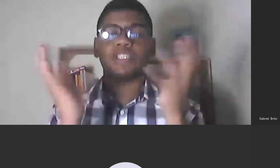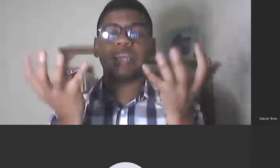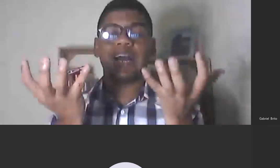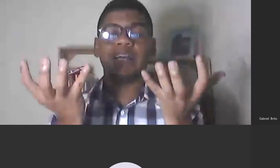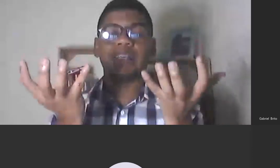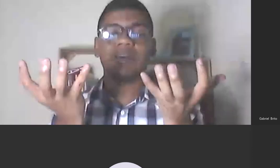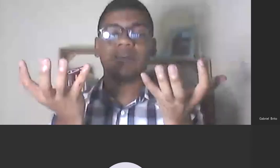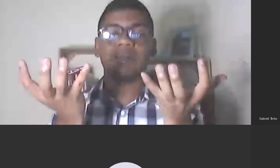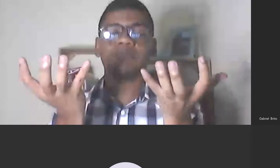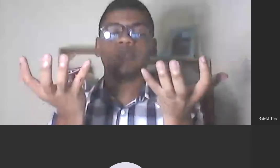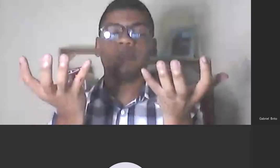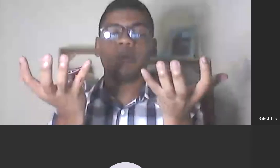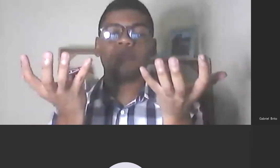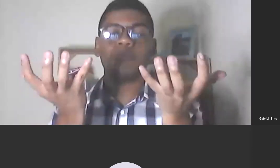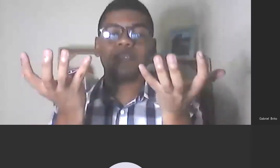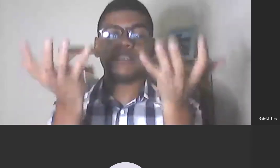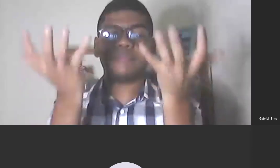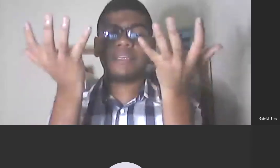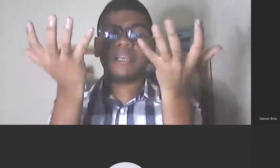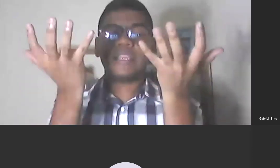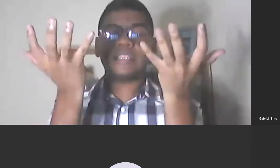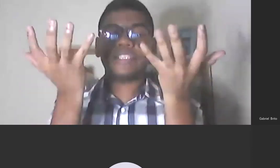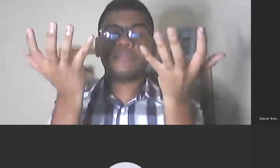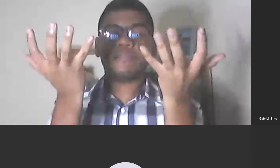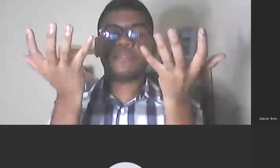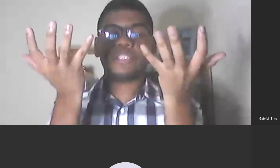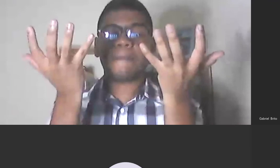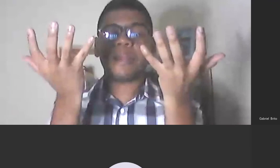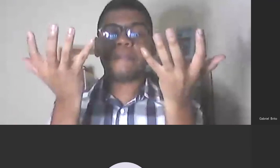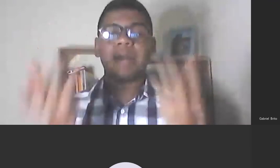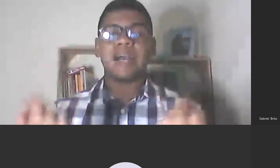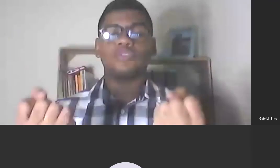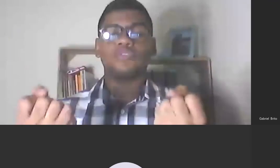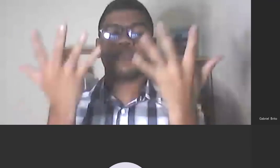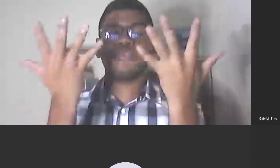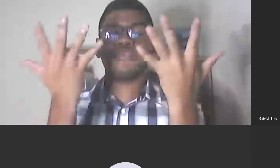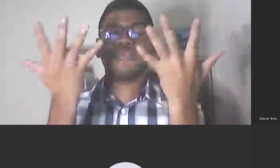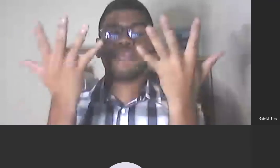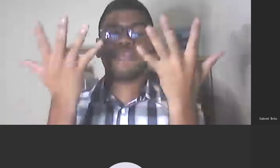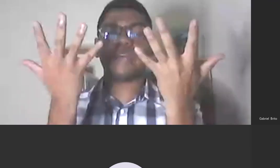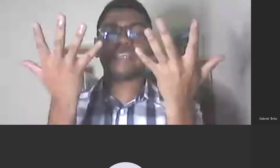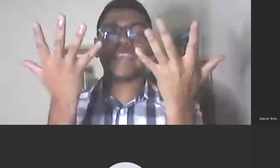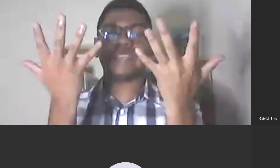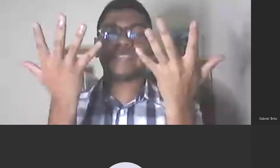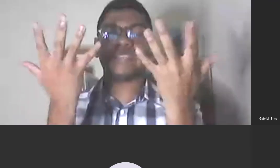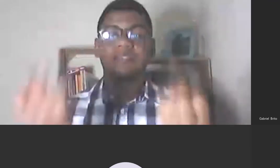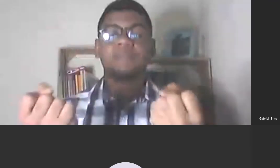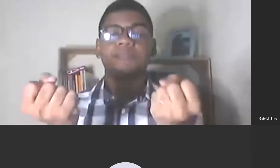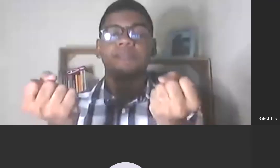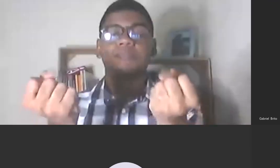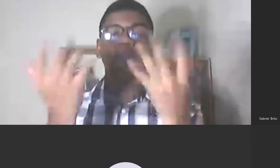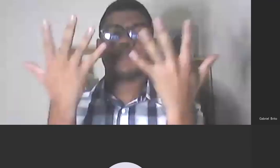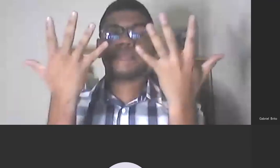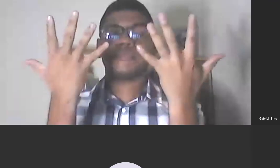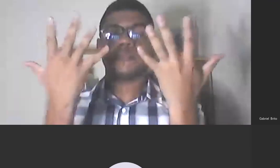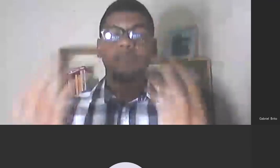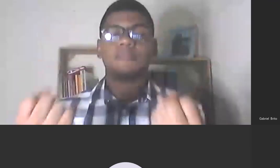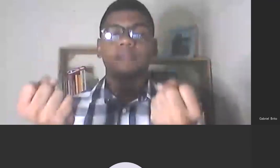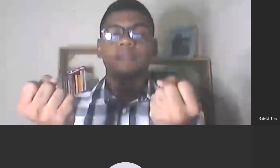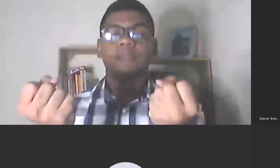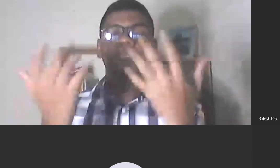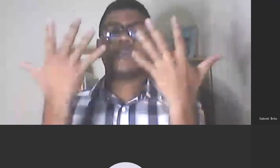fica em forma de garra, tá? Ó, fica a palma da mão para cima e a gente puxa para baixo e fechando elas em S.